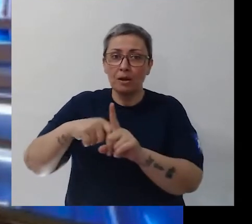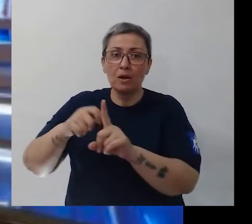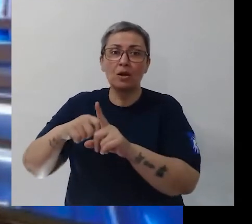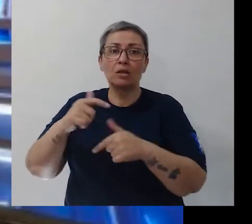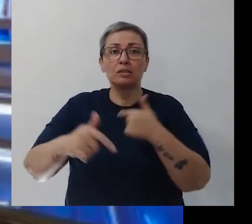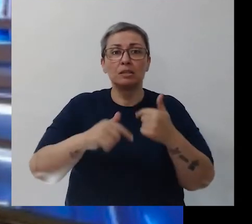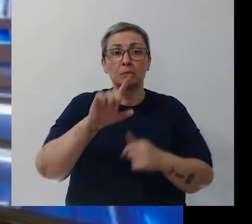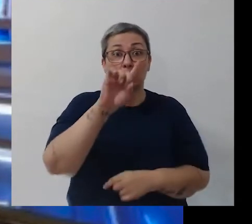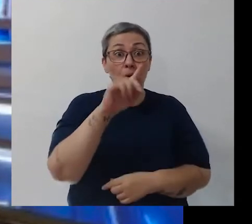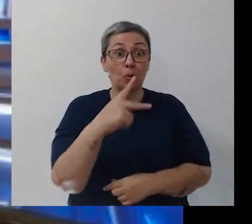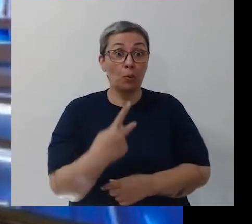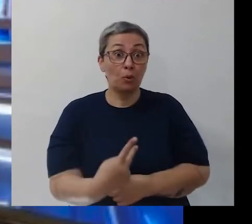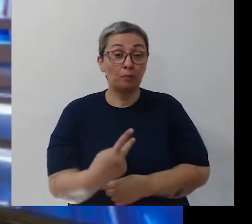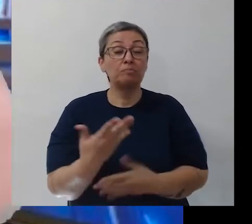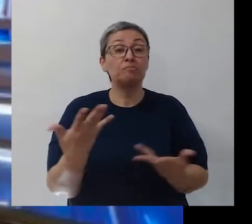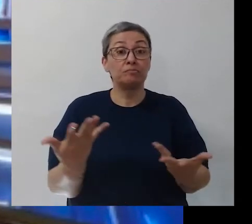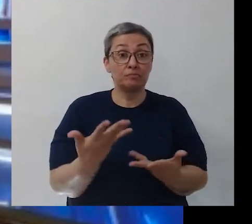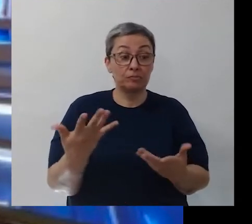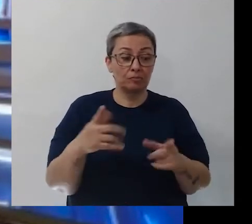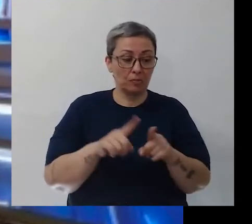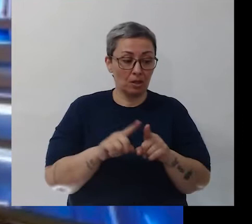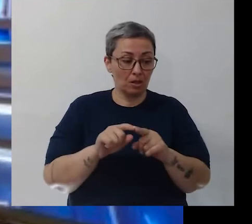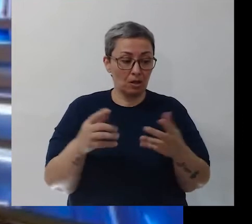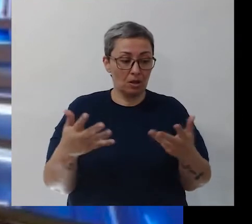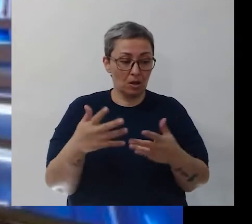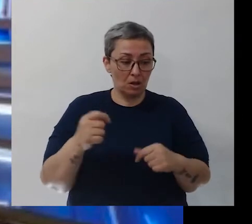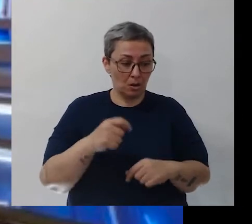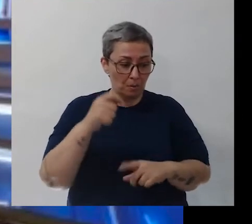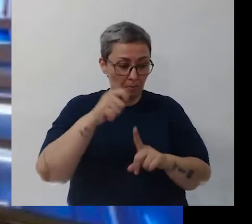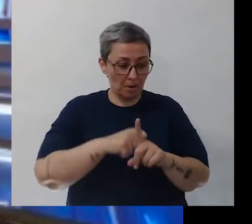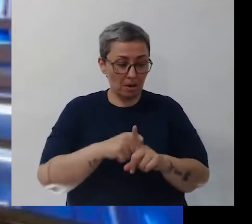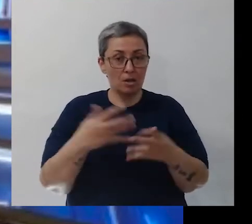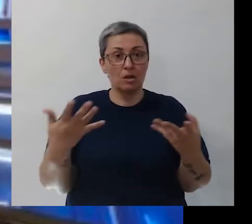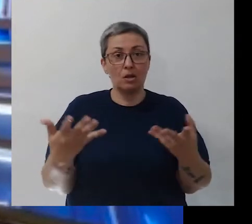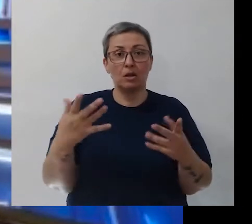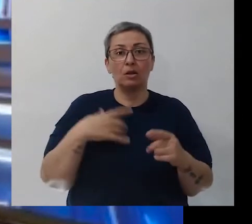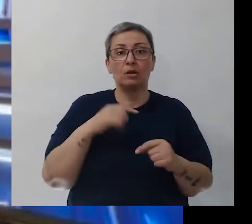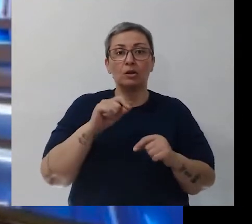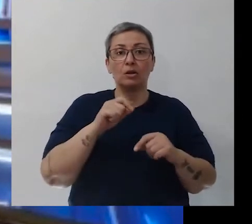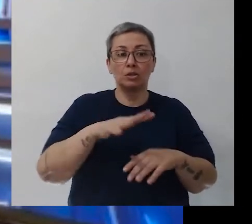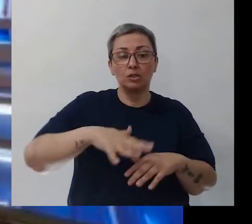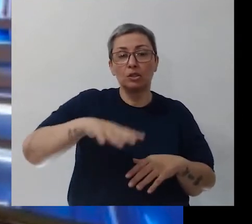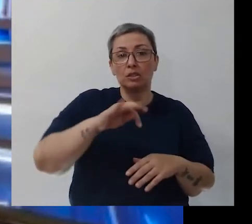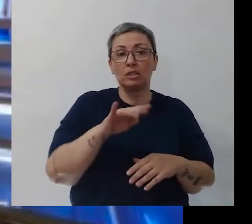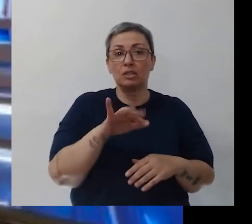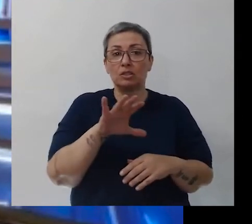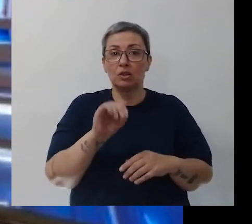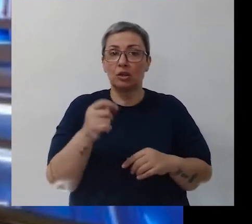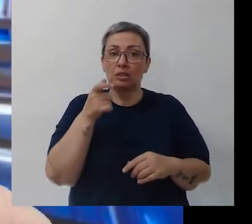com direitos humanos, né? E neste mês sobre território. Olha que interessante. Até agora a